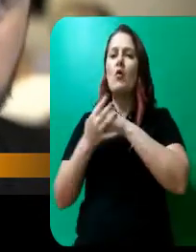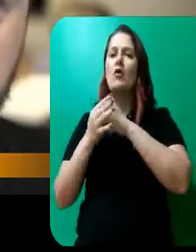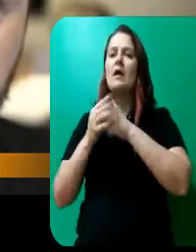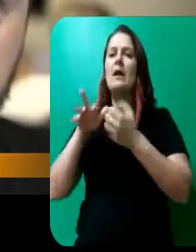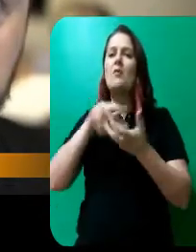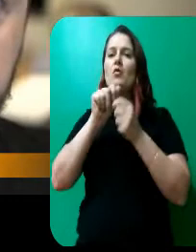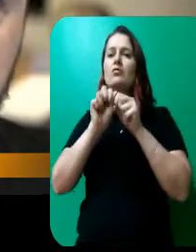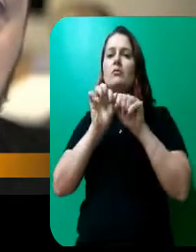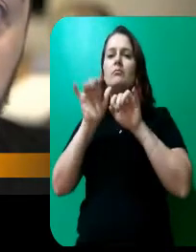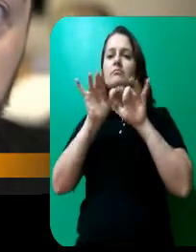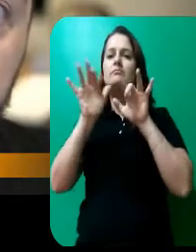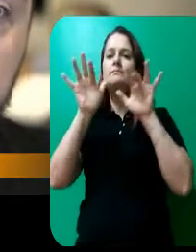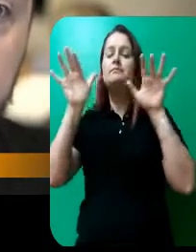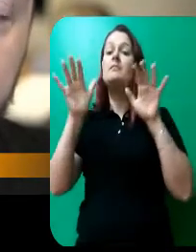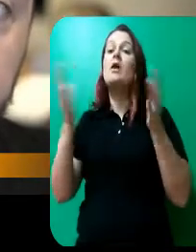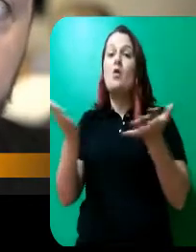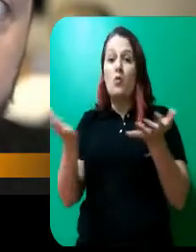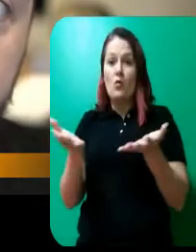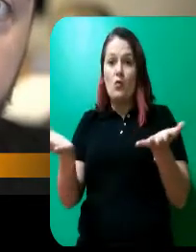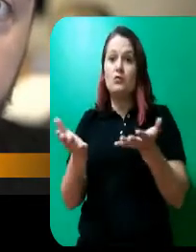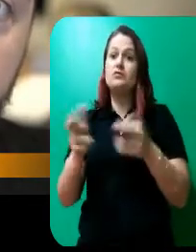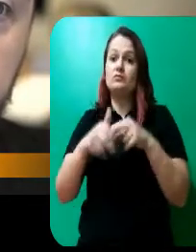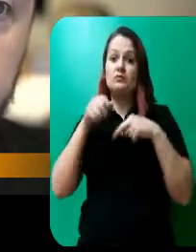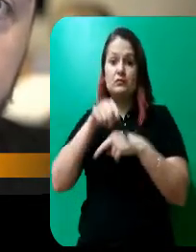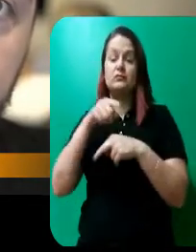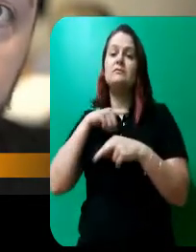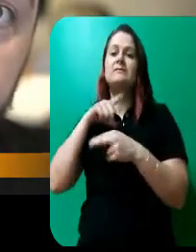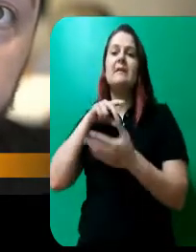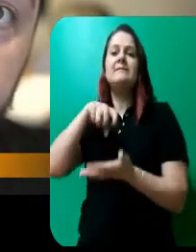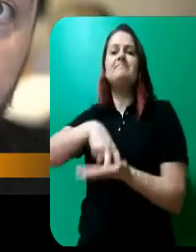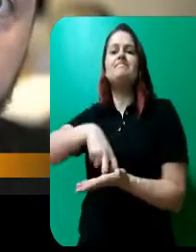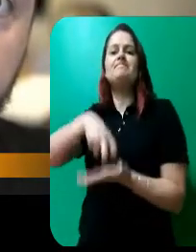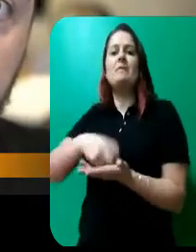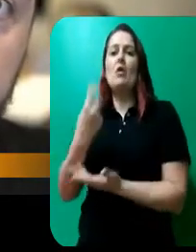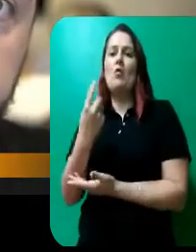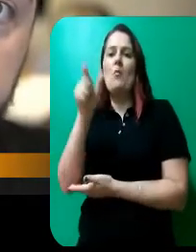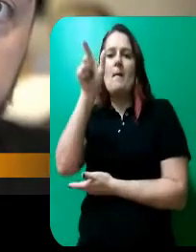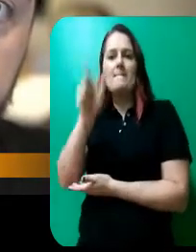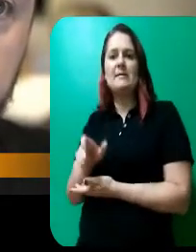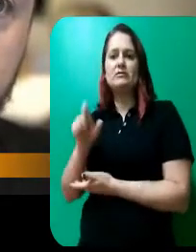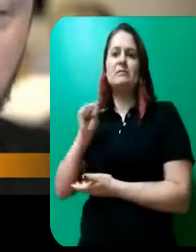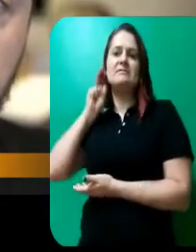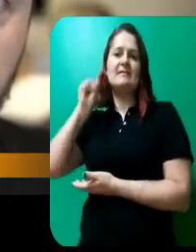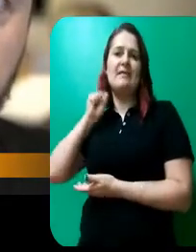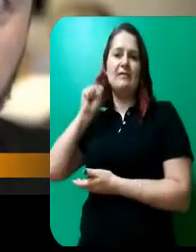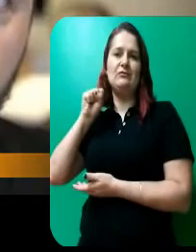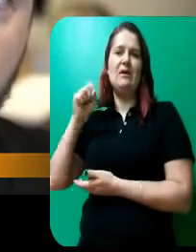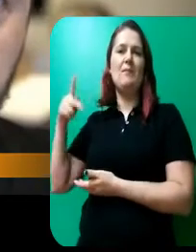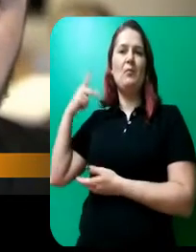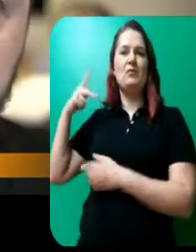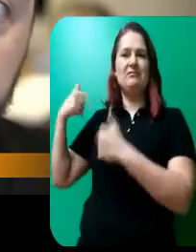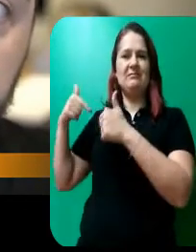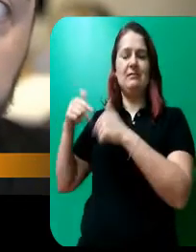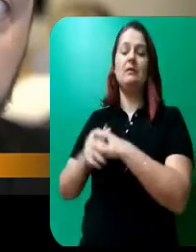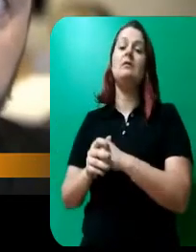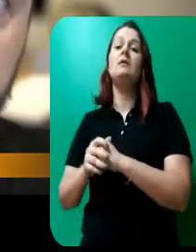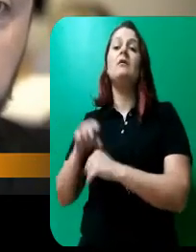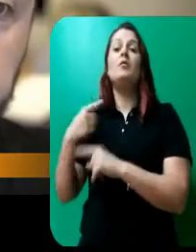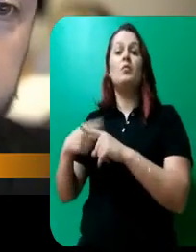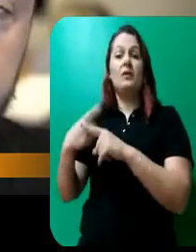estão punindo um senador que depois da reunião secreta, que informou as pessoas, que informou a cúpula